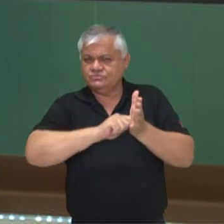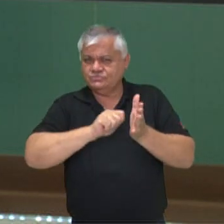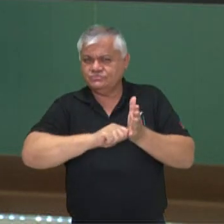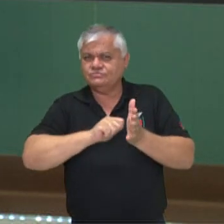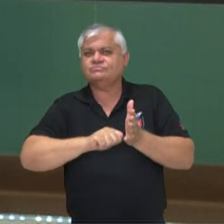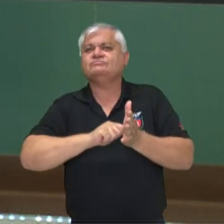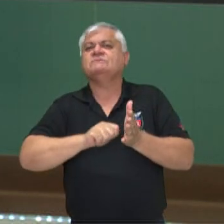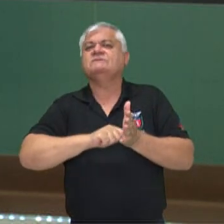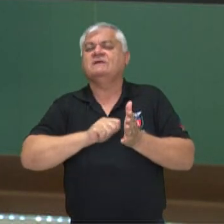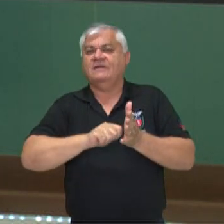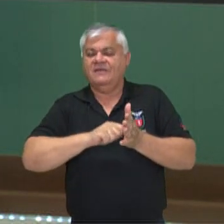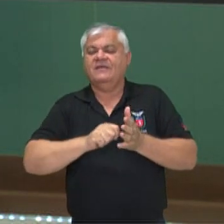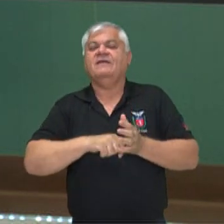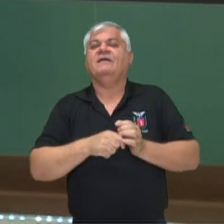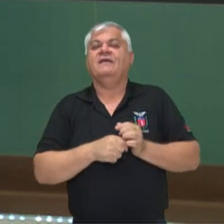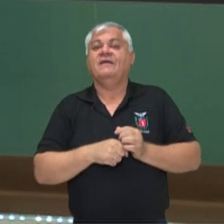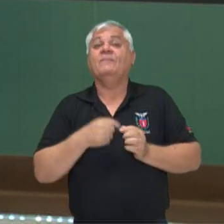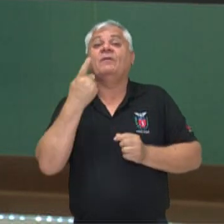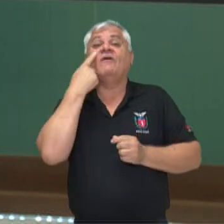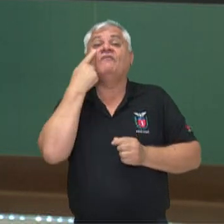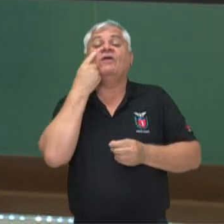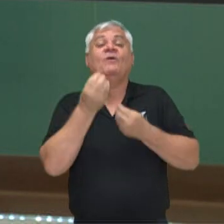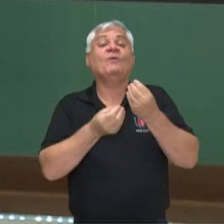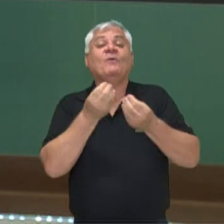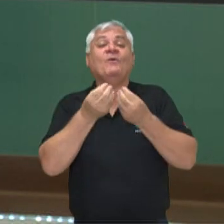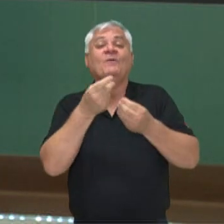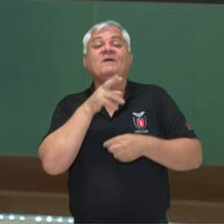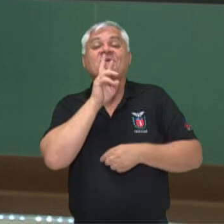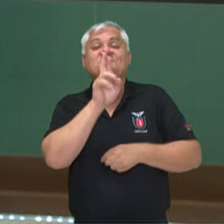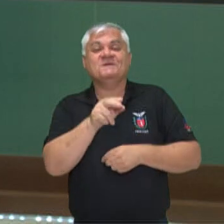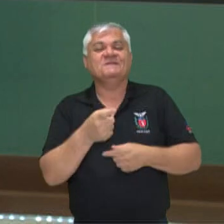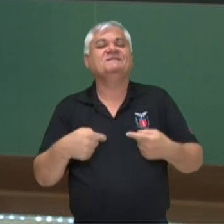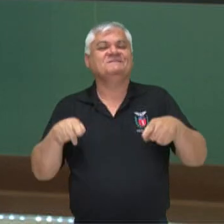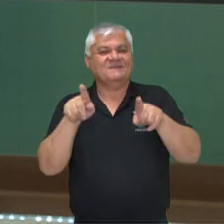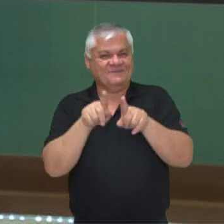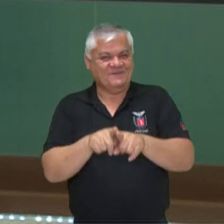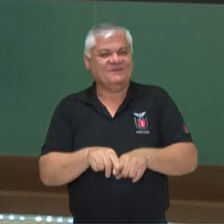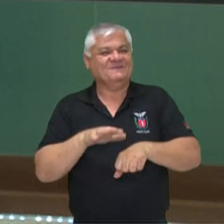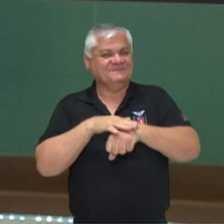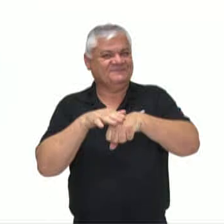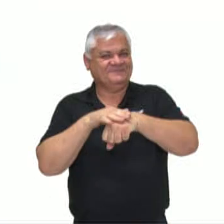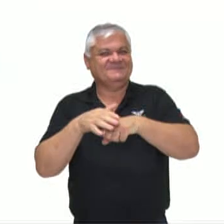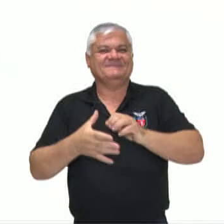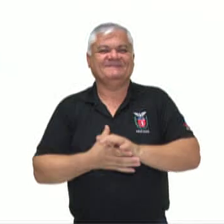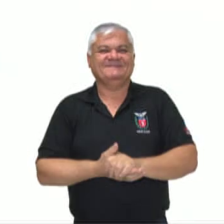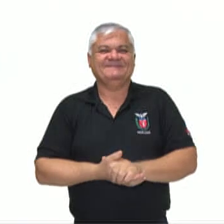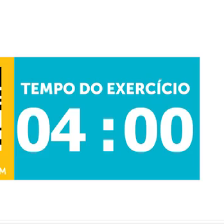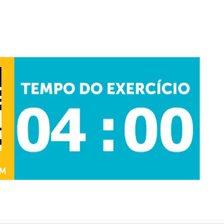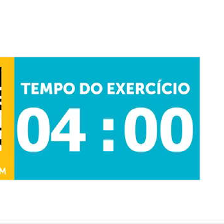hein? Escreve aí, para ver a que conclusão que nós vamos chegar. A gente já volta para conversar.